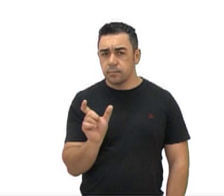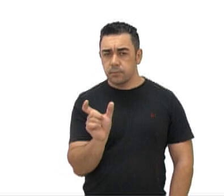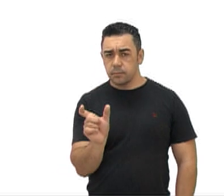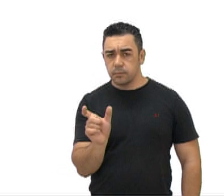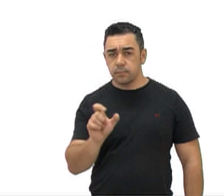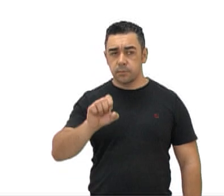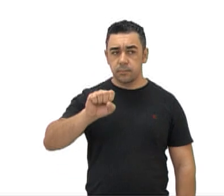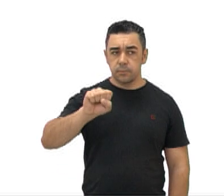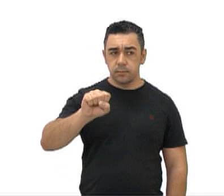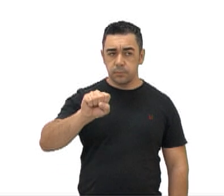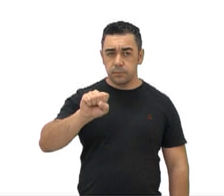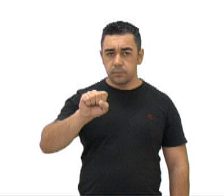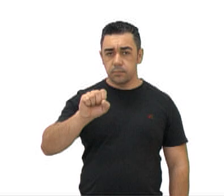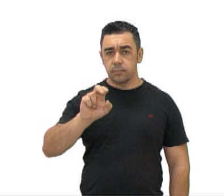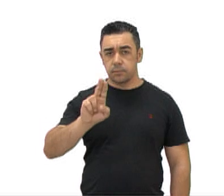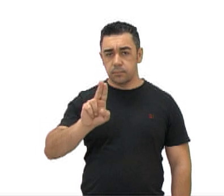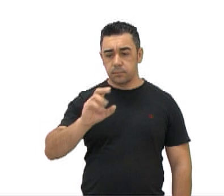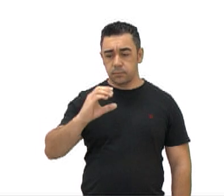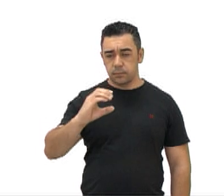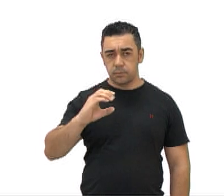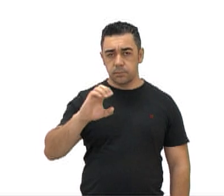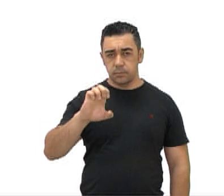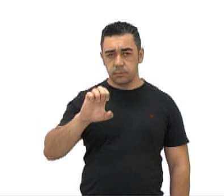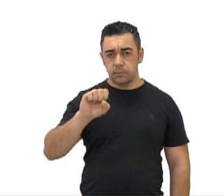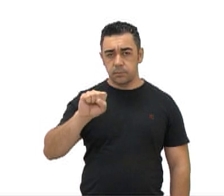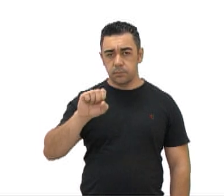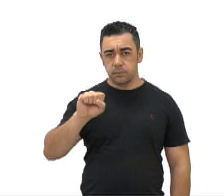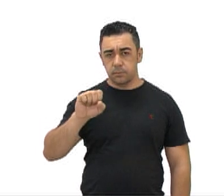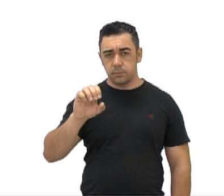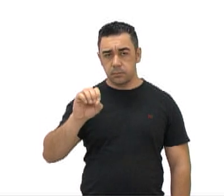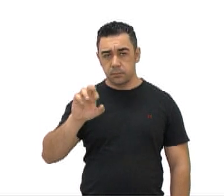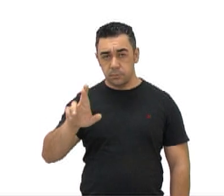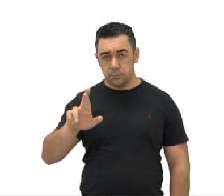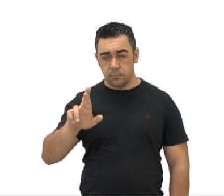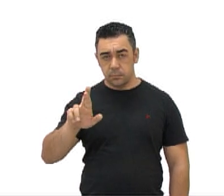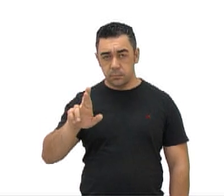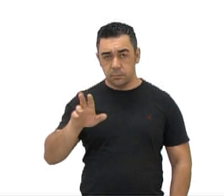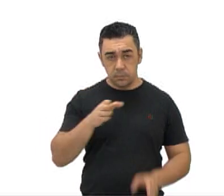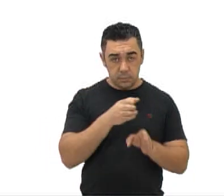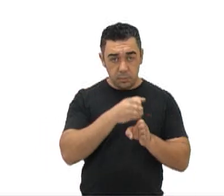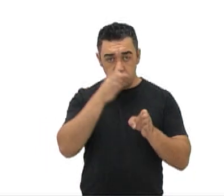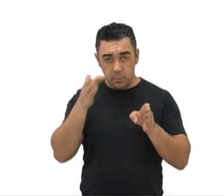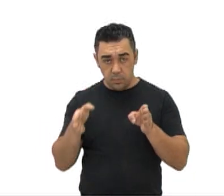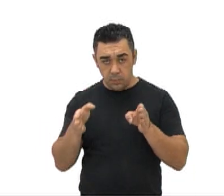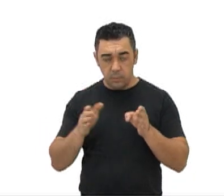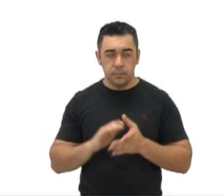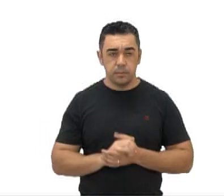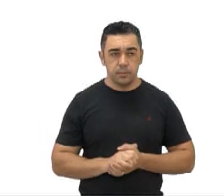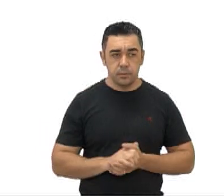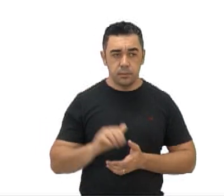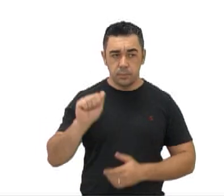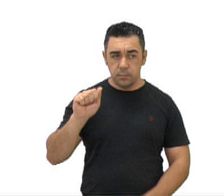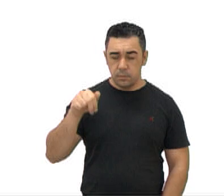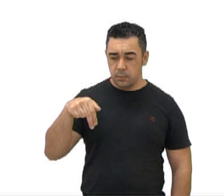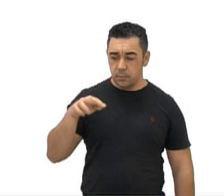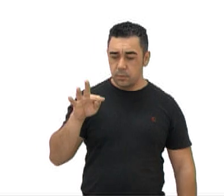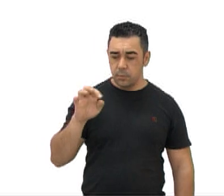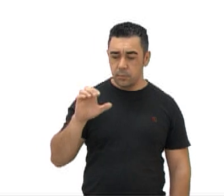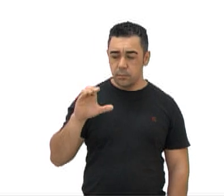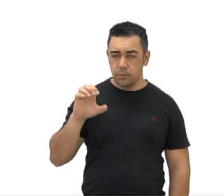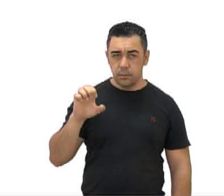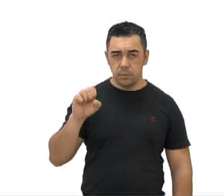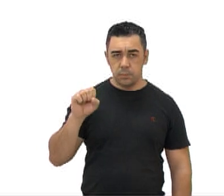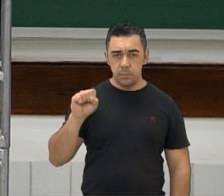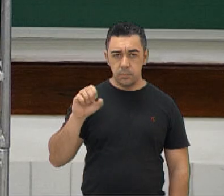que vocês vão ter que relembrar, que é o sucessor e o antecessor. Vamos relembrar aqui no quadro o sucessor